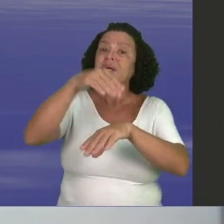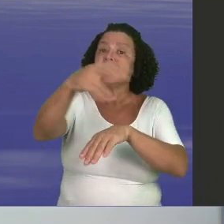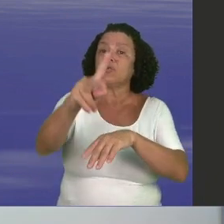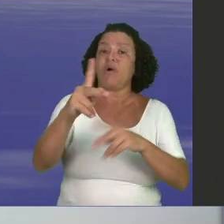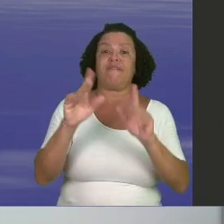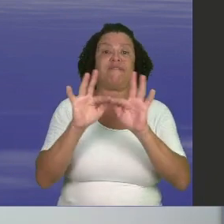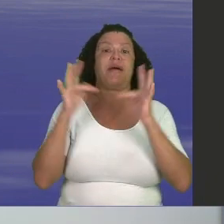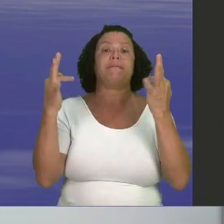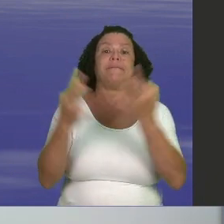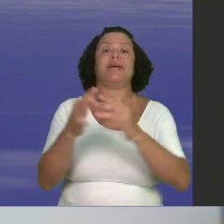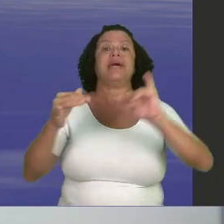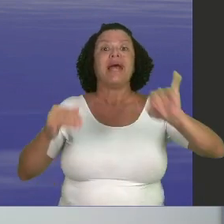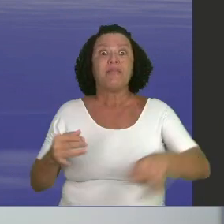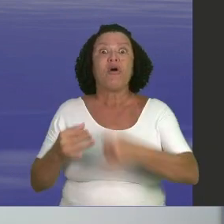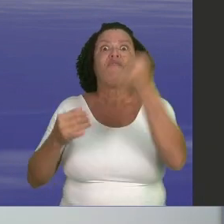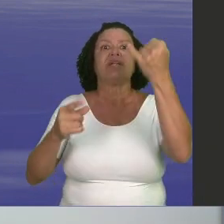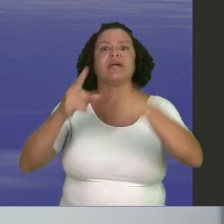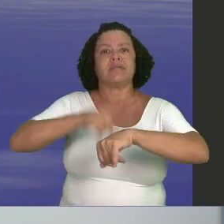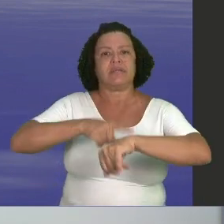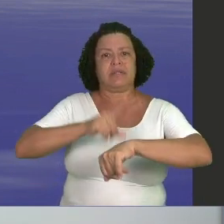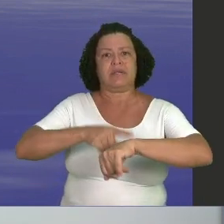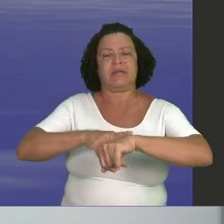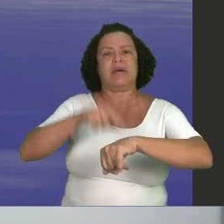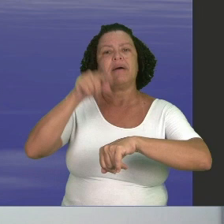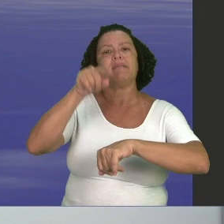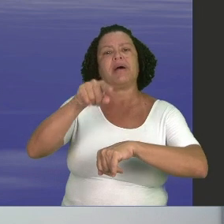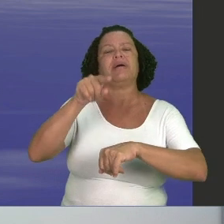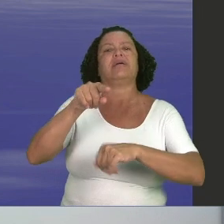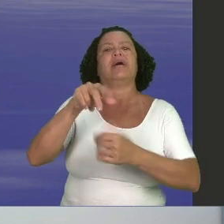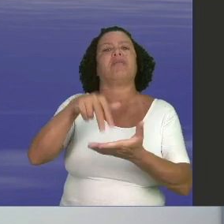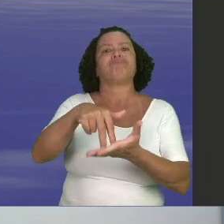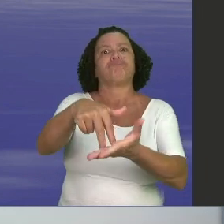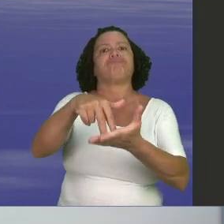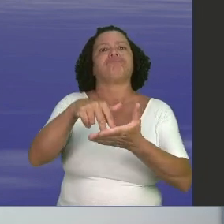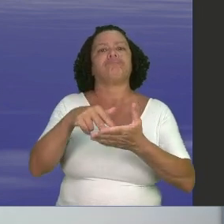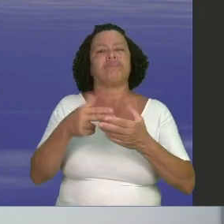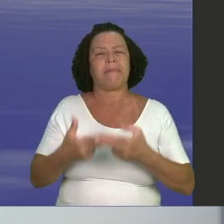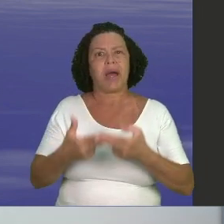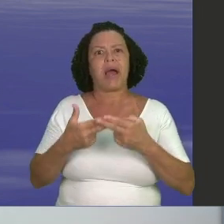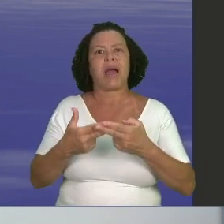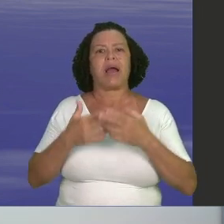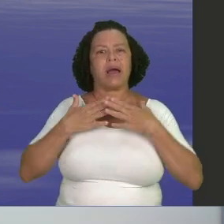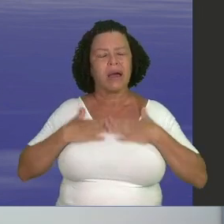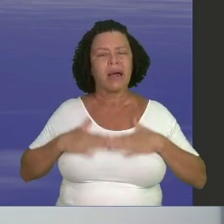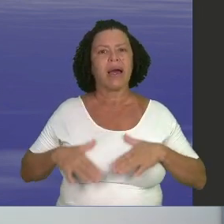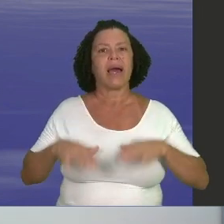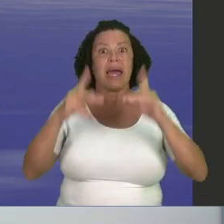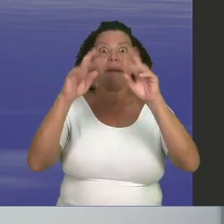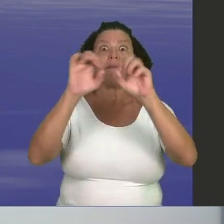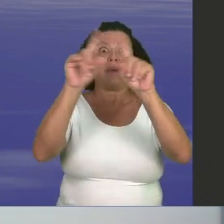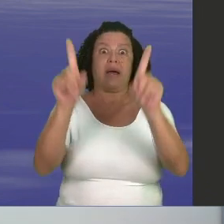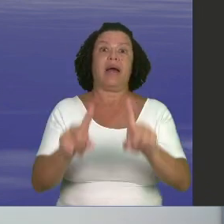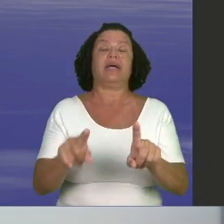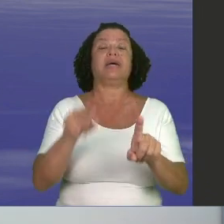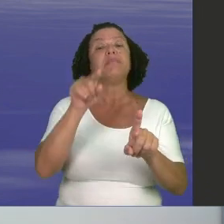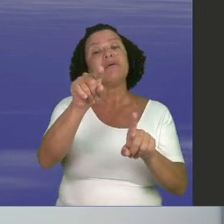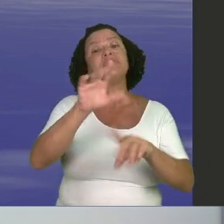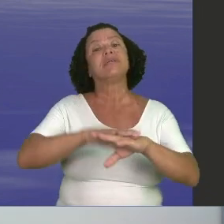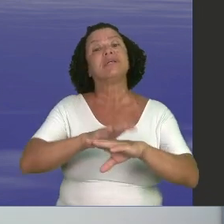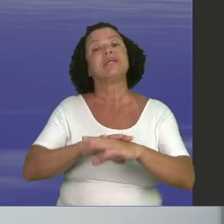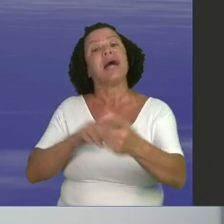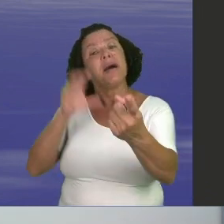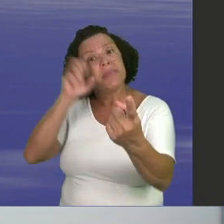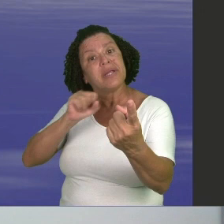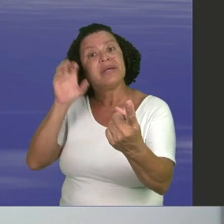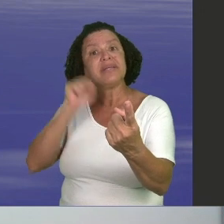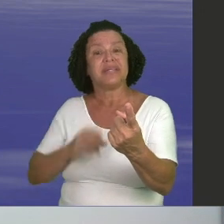e aproveitar esse momento para se resignar, para você ter um pouco mais de paz e para você